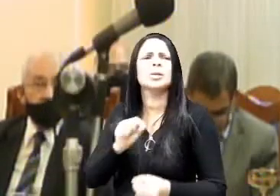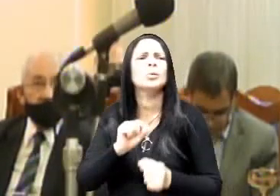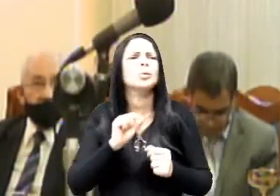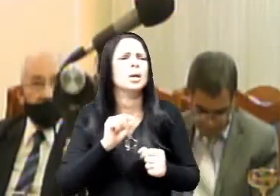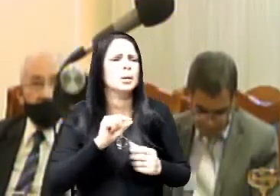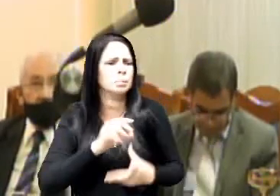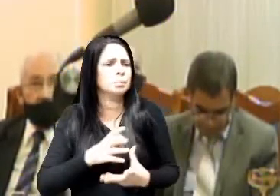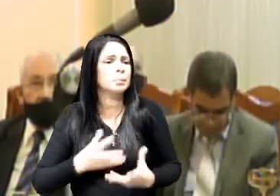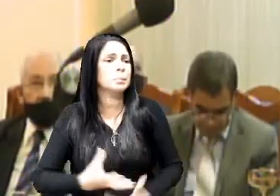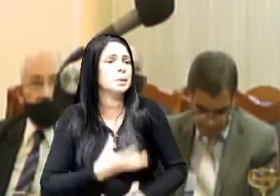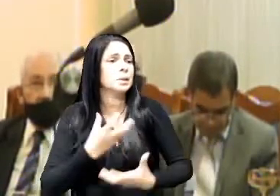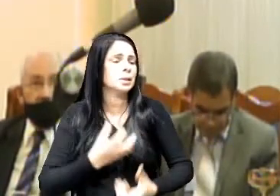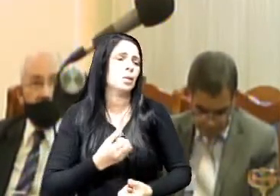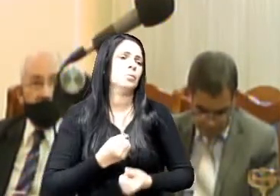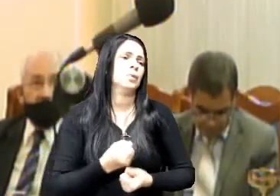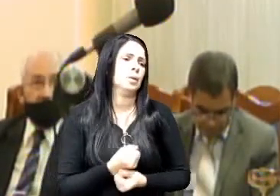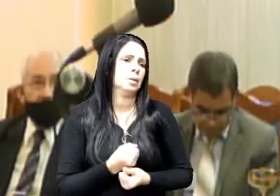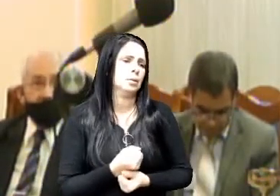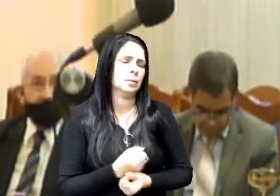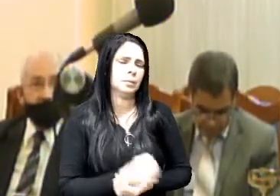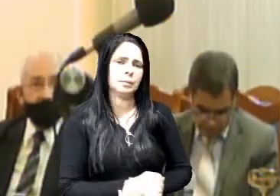salvar?